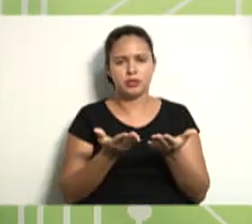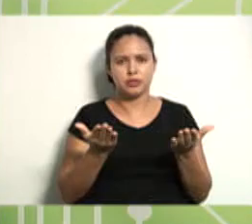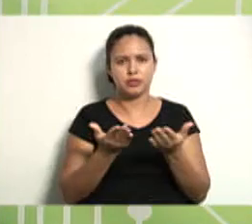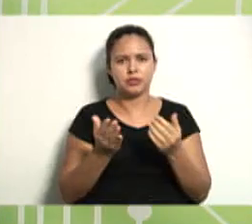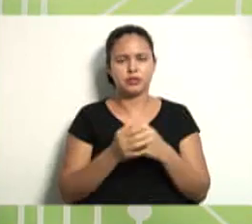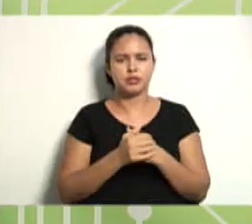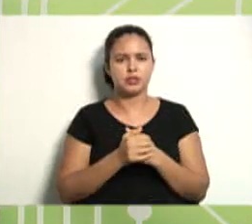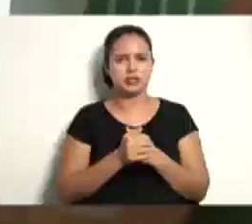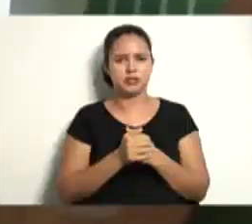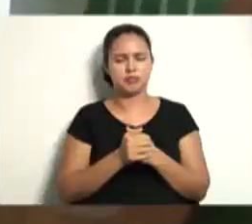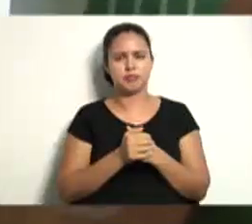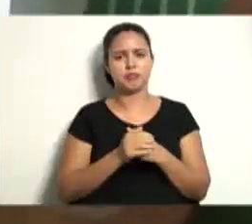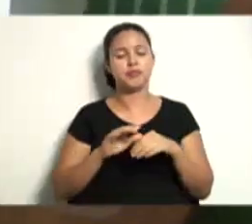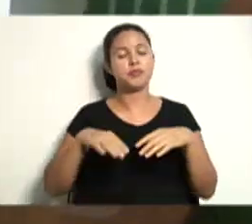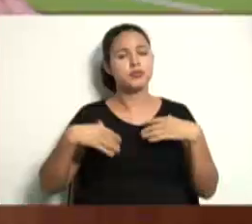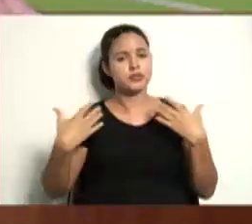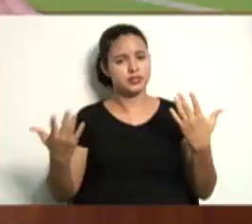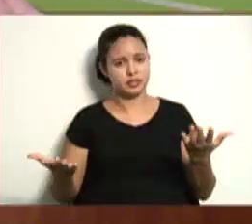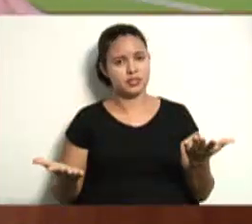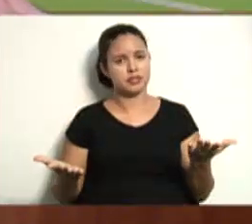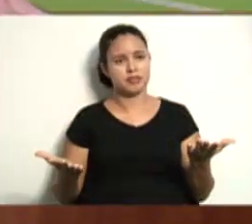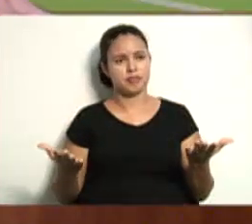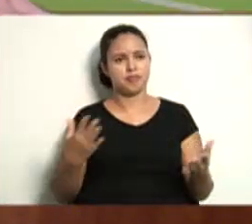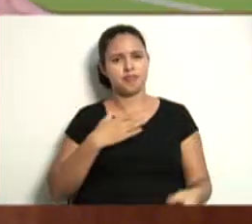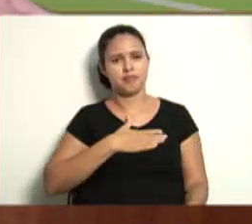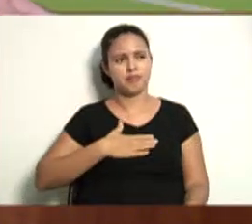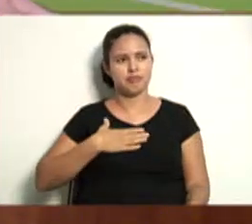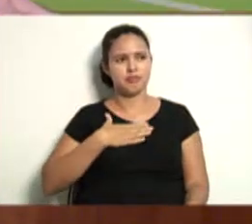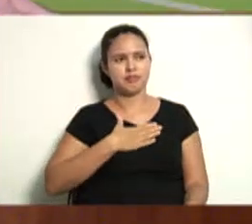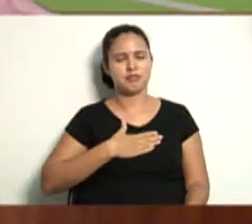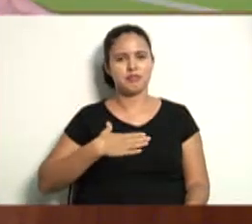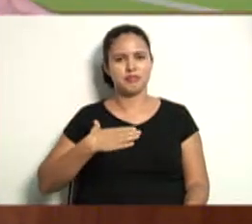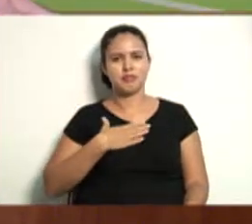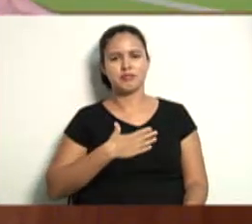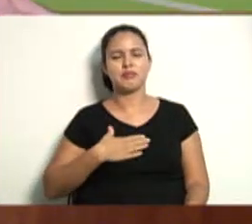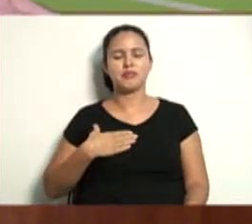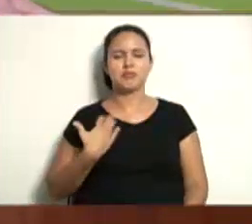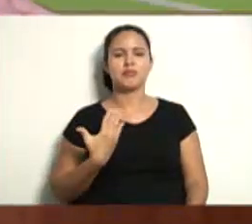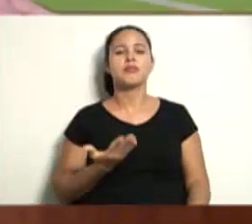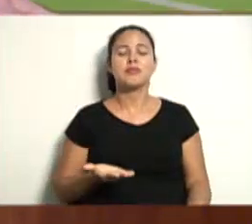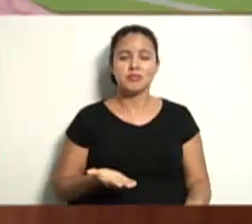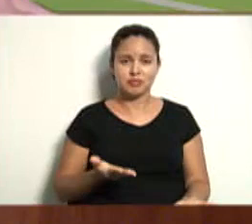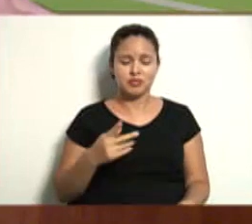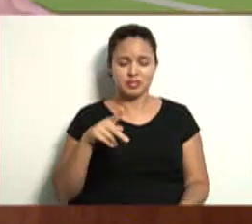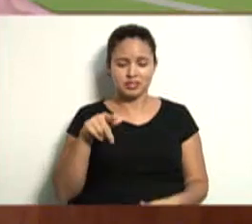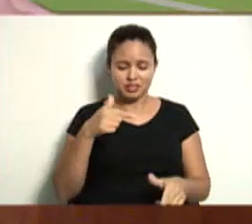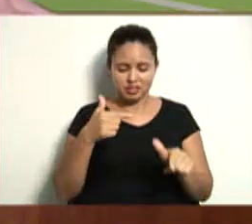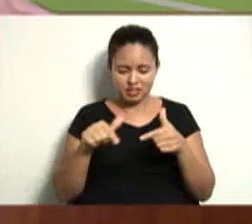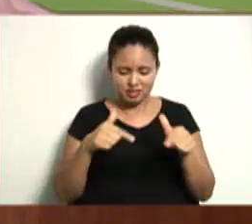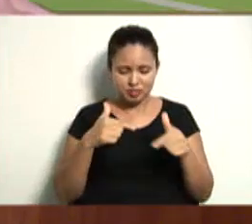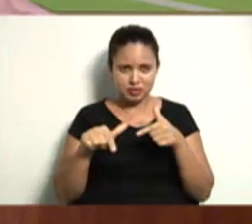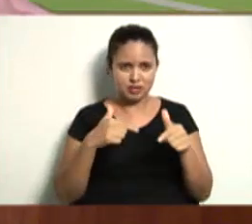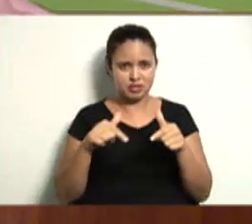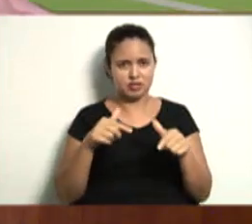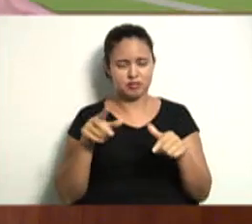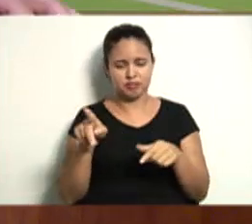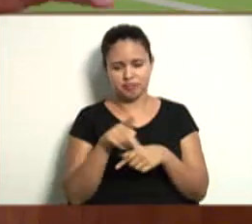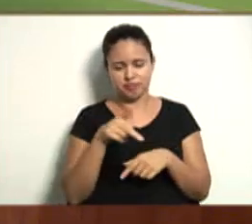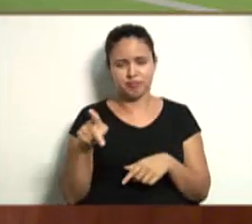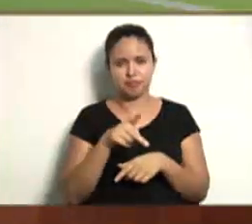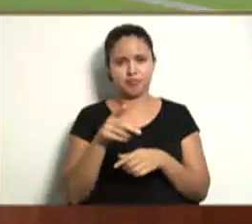Professor? Então, queridos, na situação de trabalhar, a professora destacava